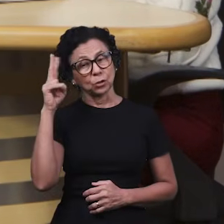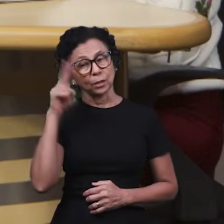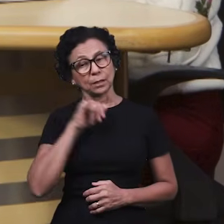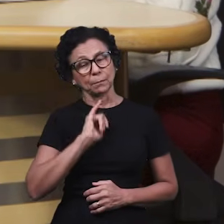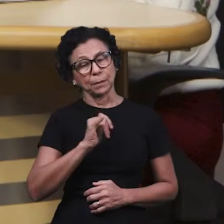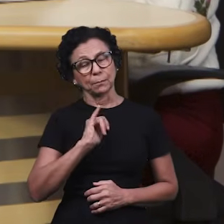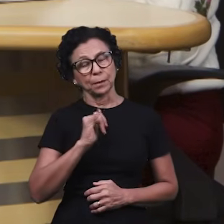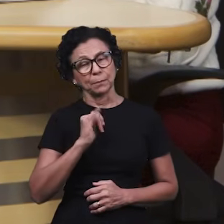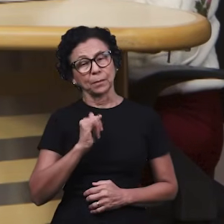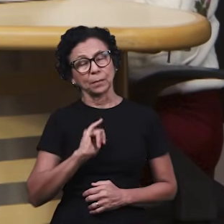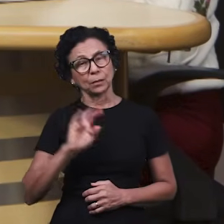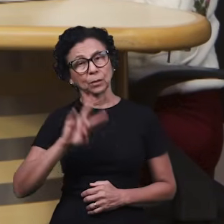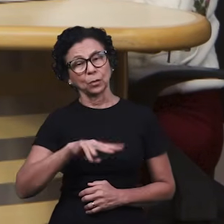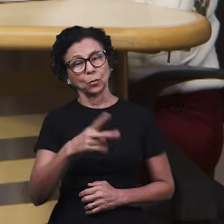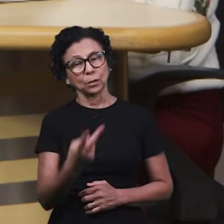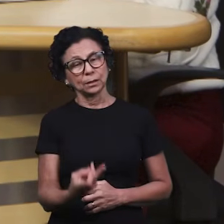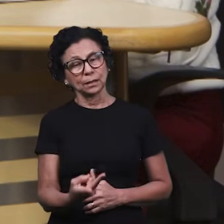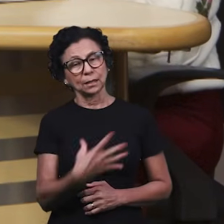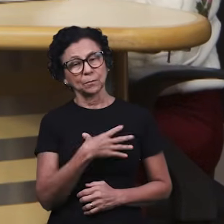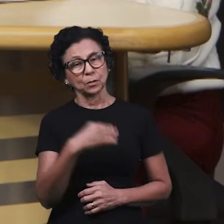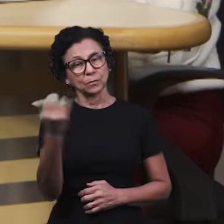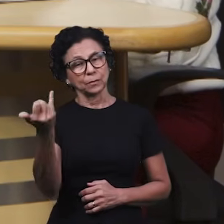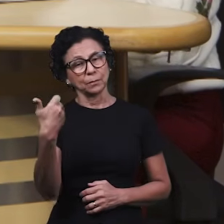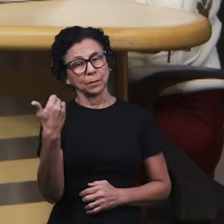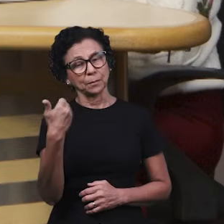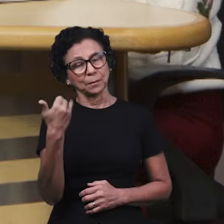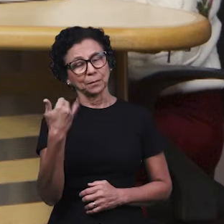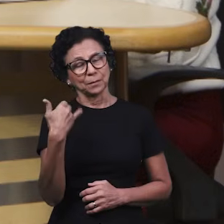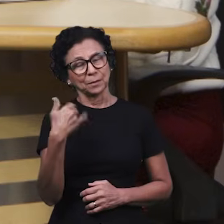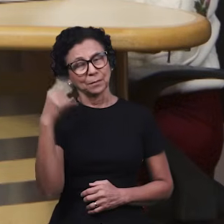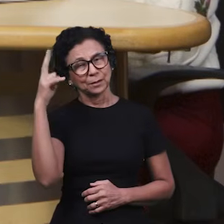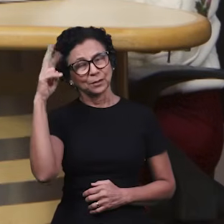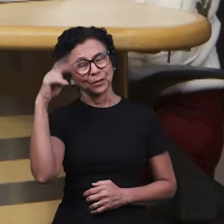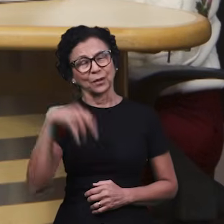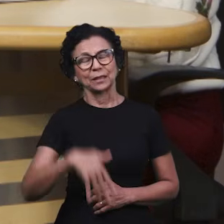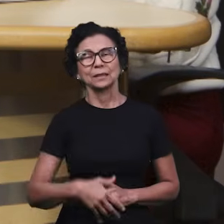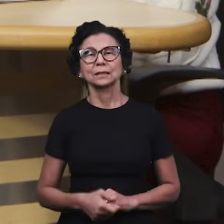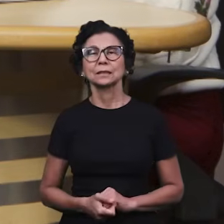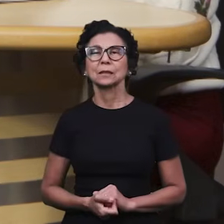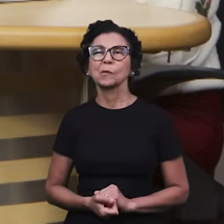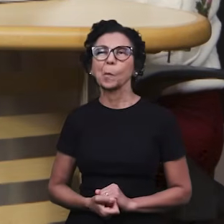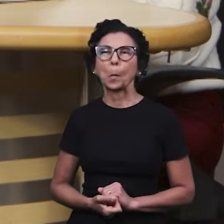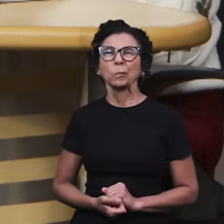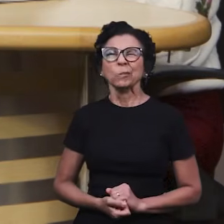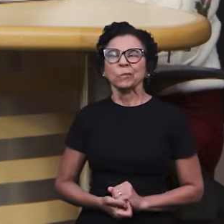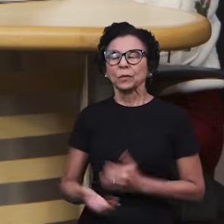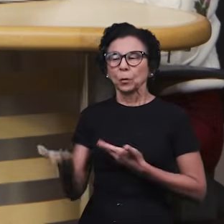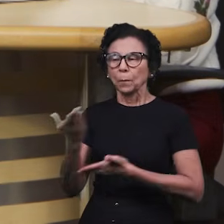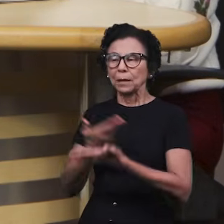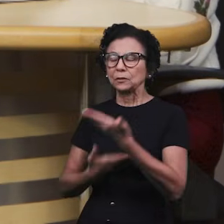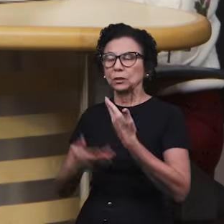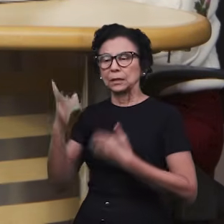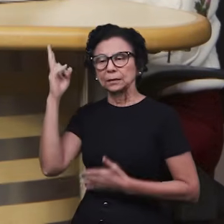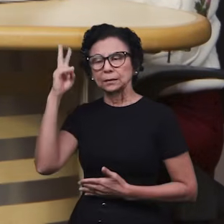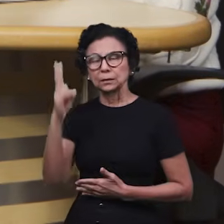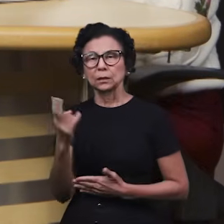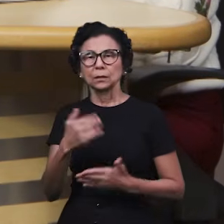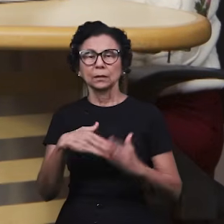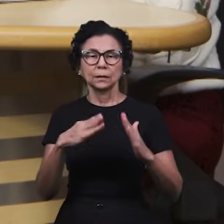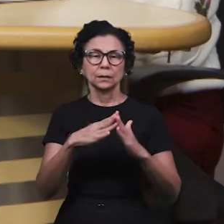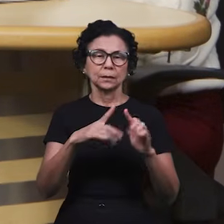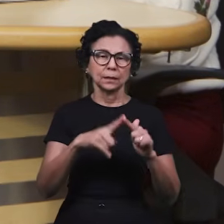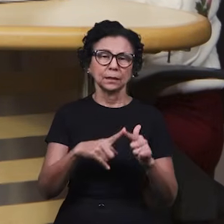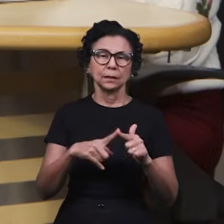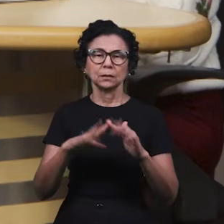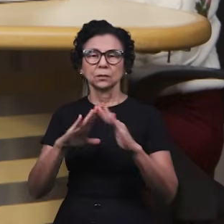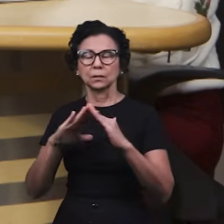Então, que as crianças sejam estimuladas a contar histórias para as outras, dentro da igreja, nos nossos lares, nas